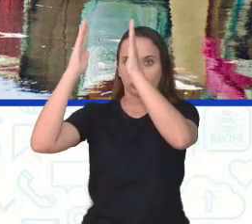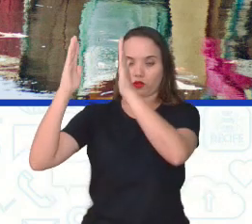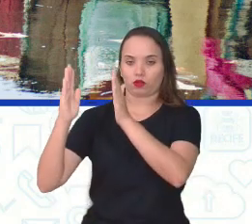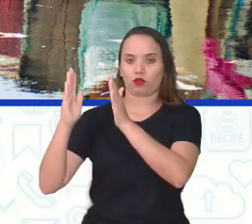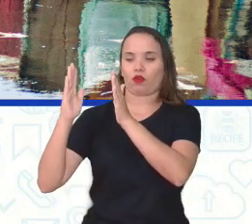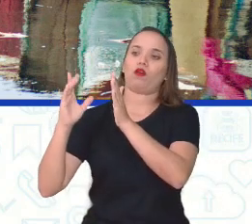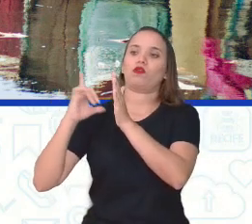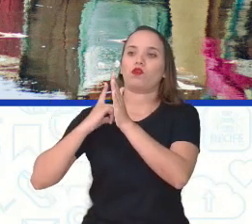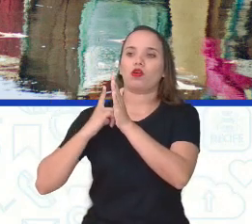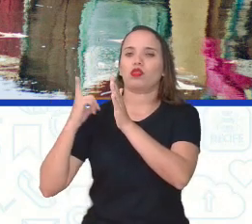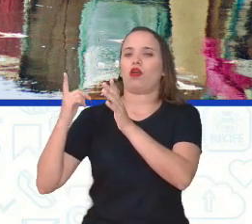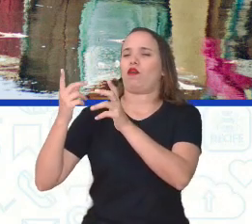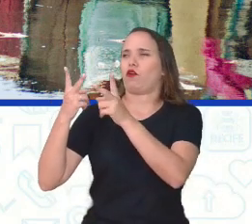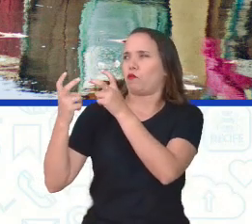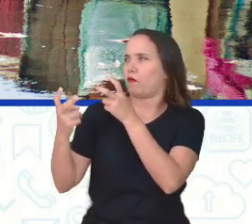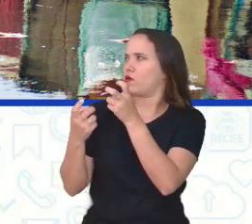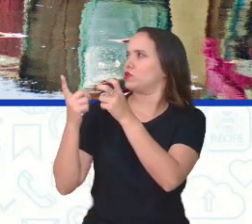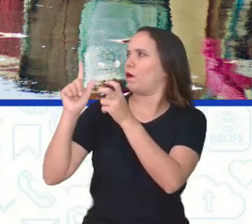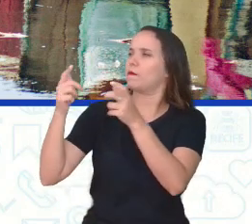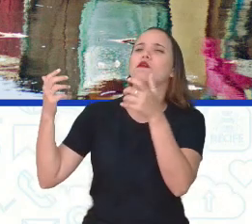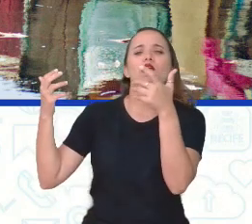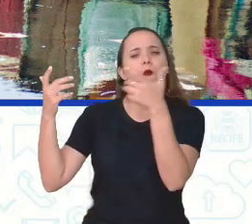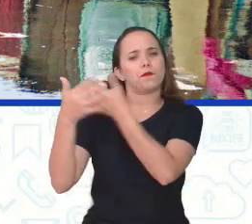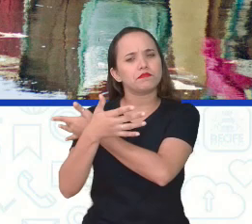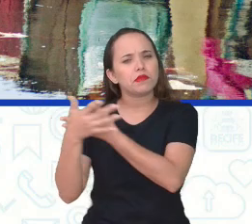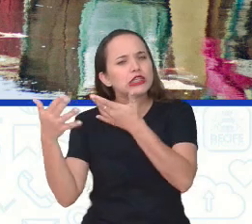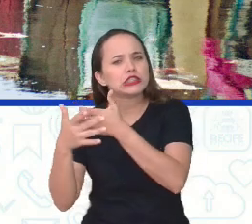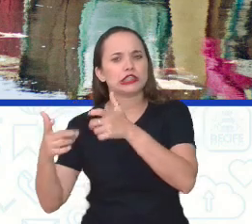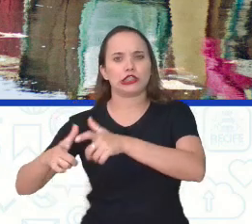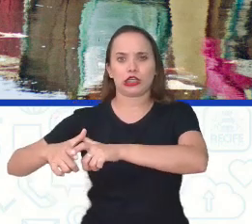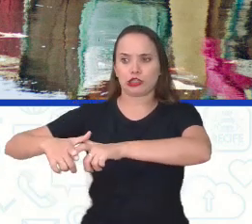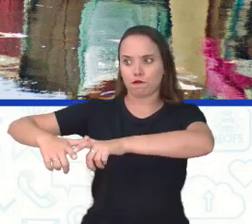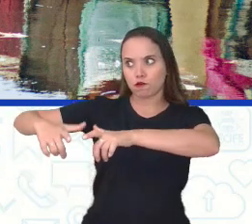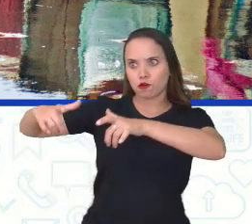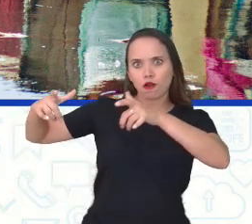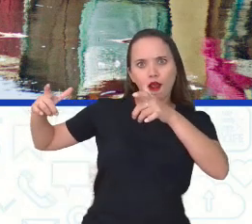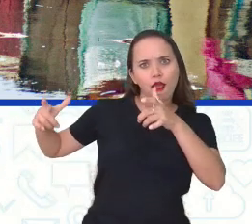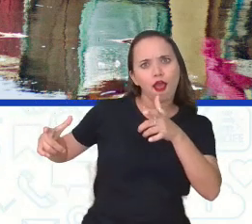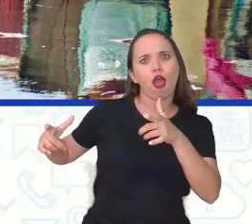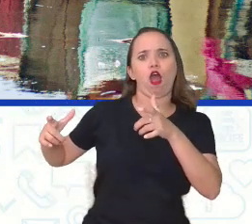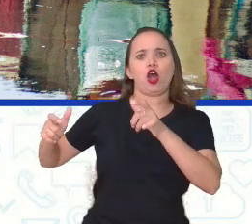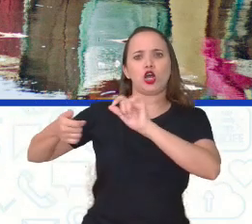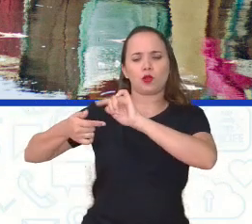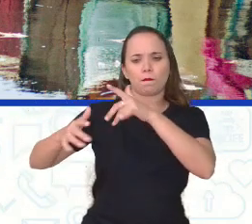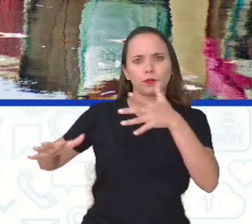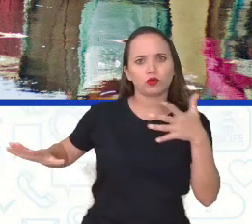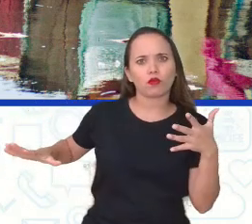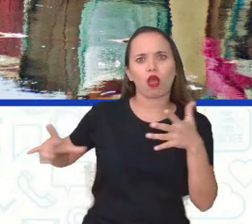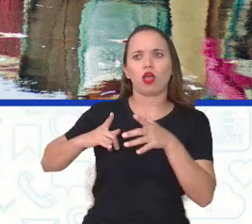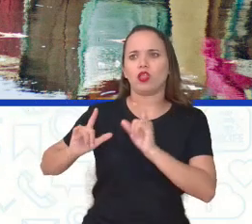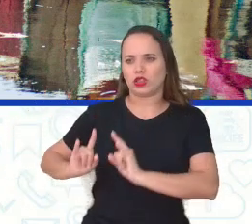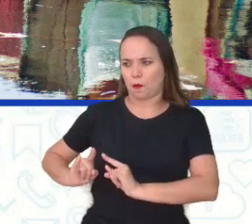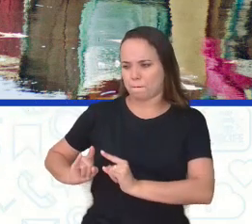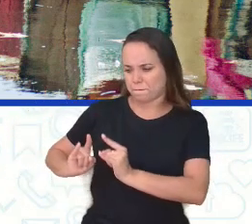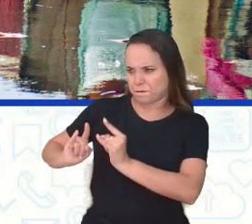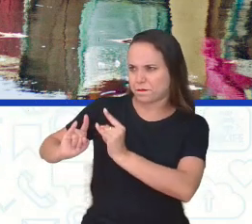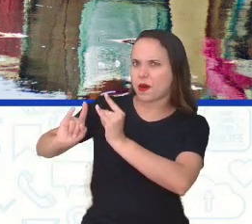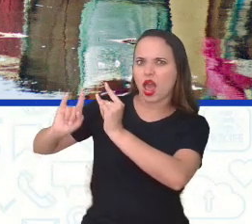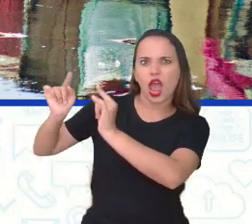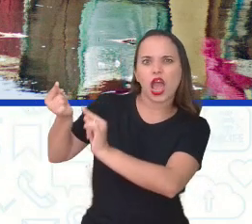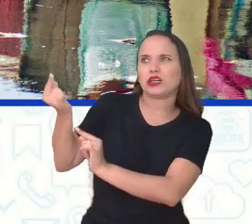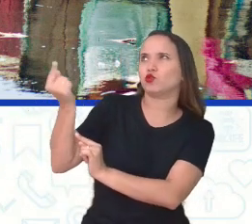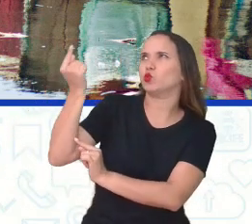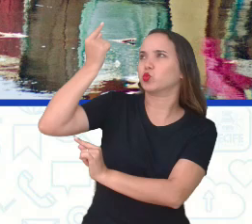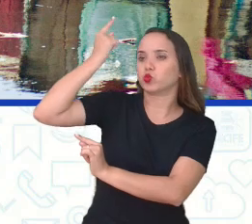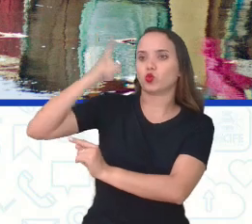uma cidade moderna, com arranha-céus, com muita gente na rua, propagandas coloridas.